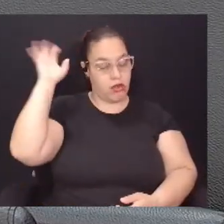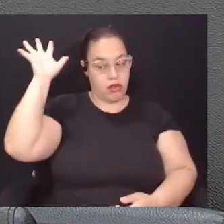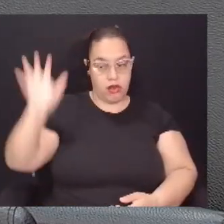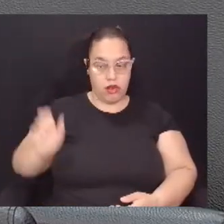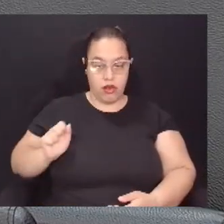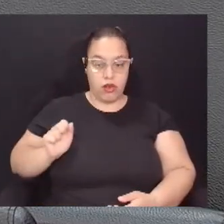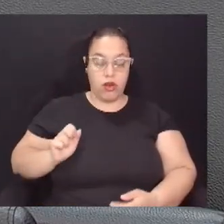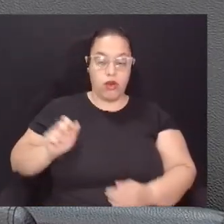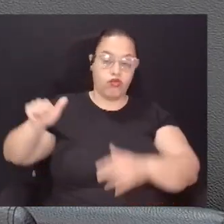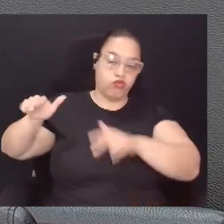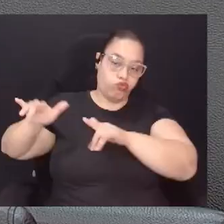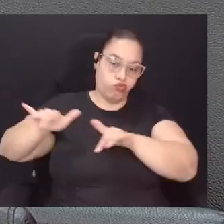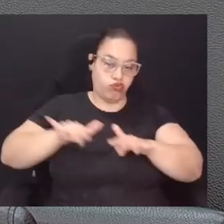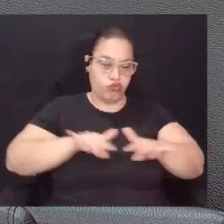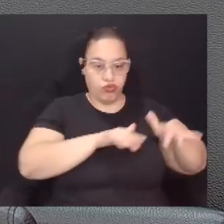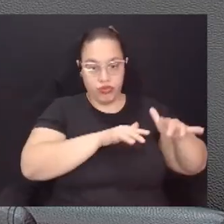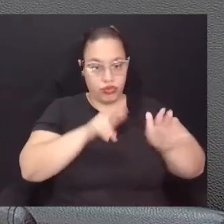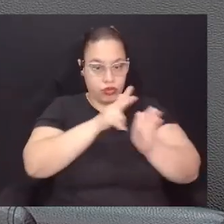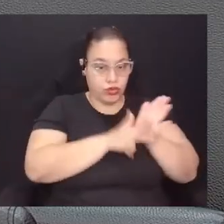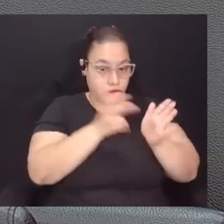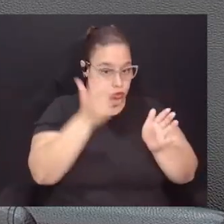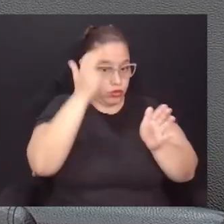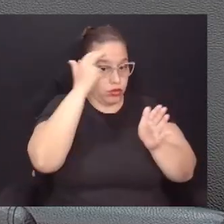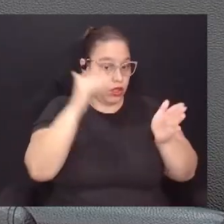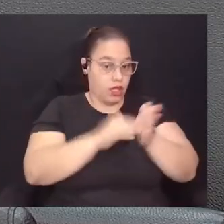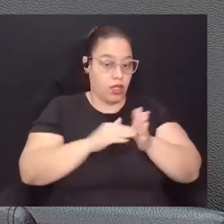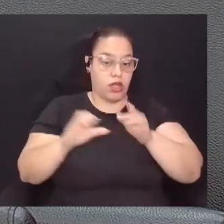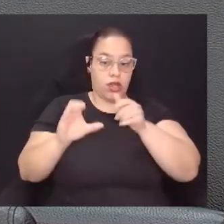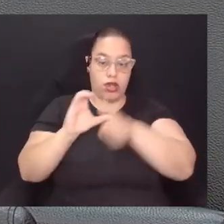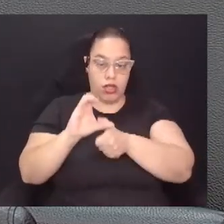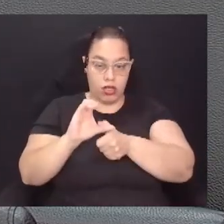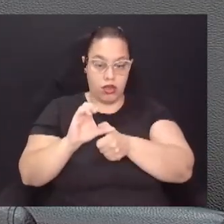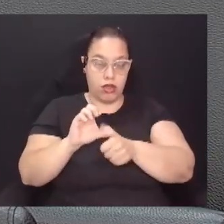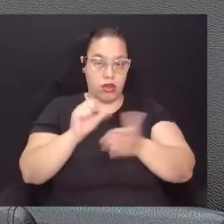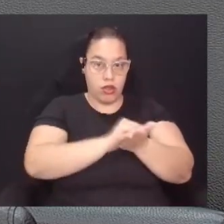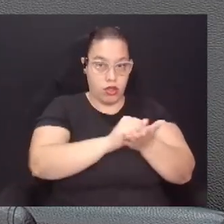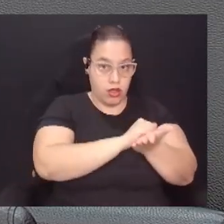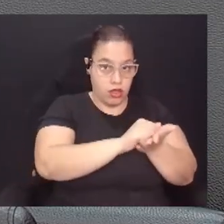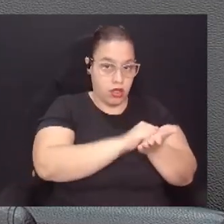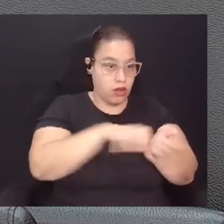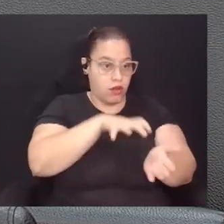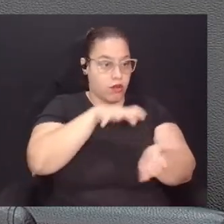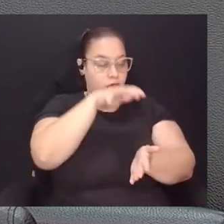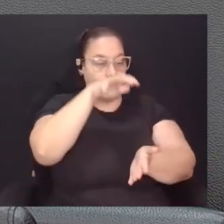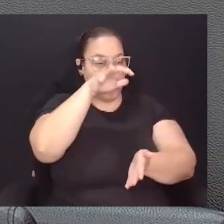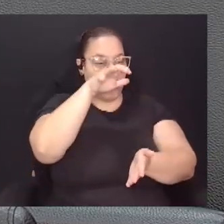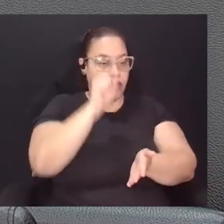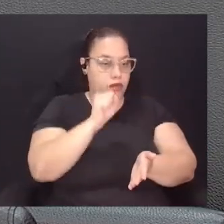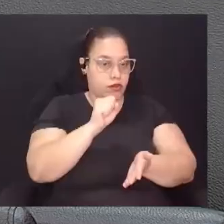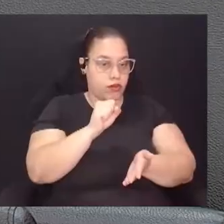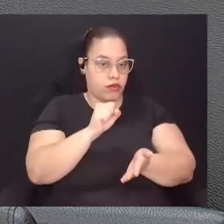ali descem da Estação Cultura até a Catedral e lavam literalmente com água de cheiro a